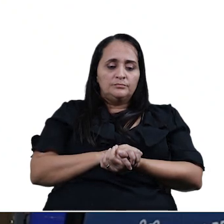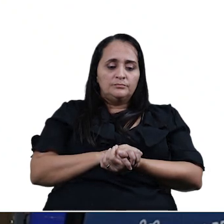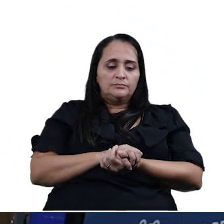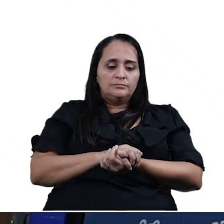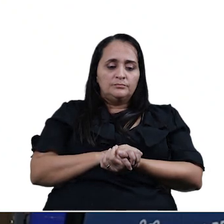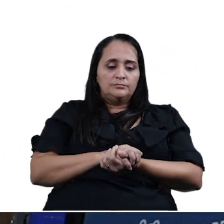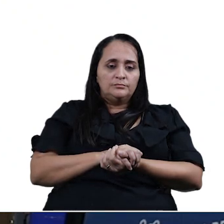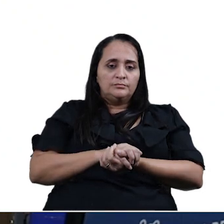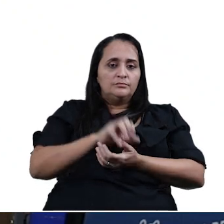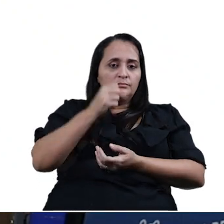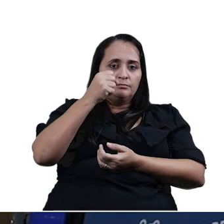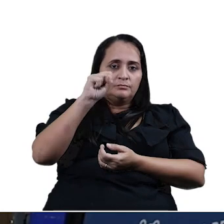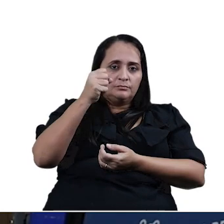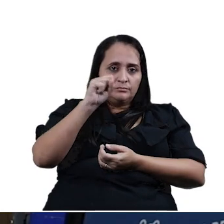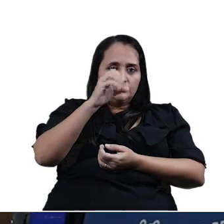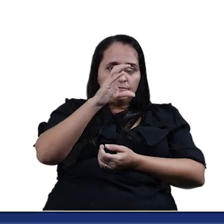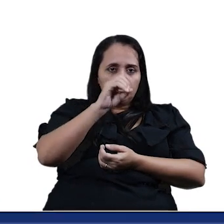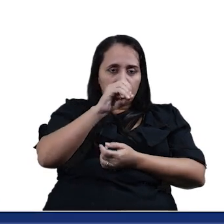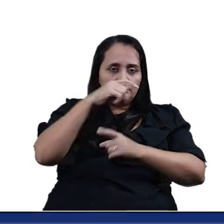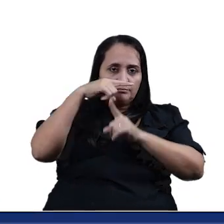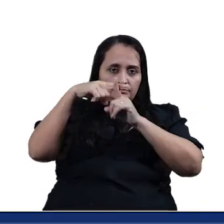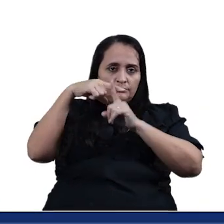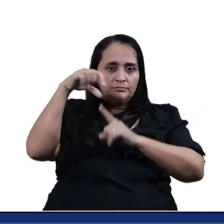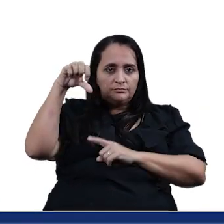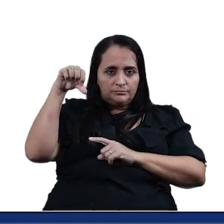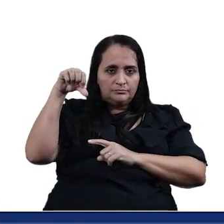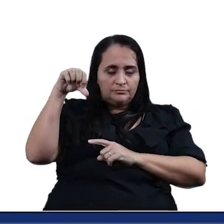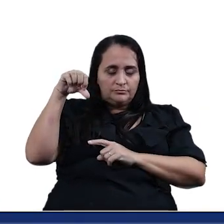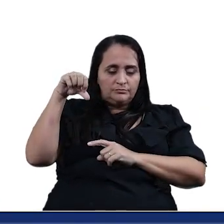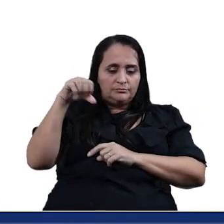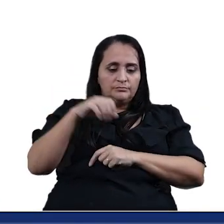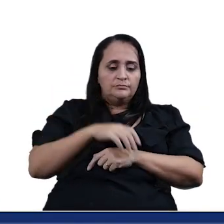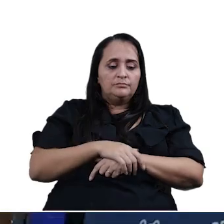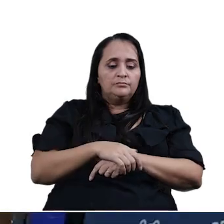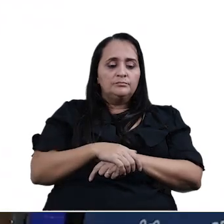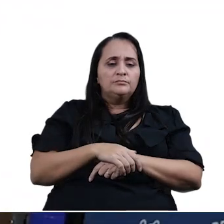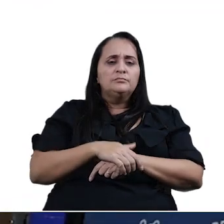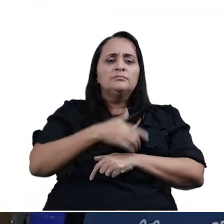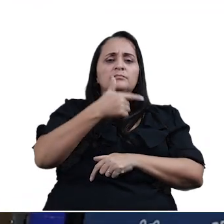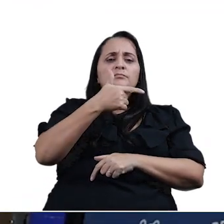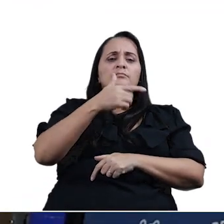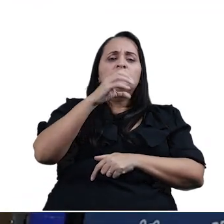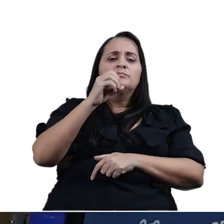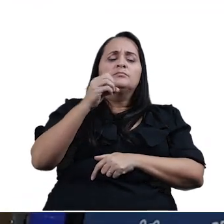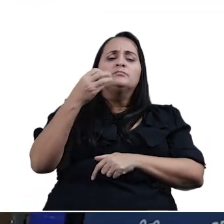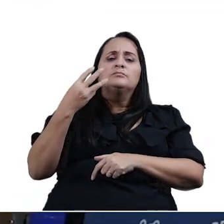89. Certo? E 203, Pro?